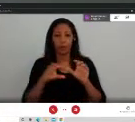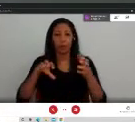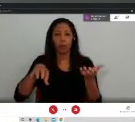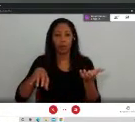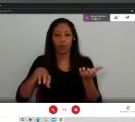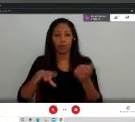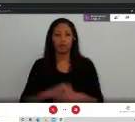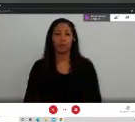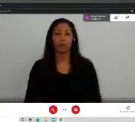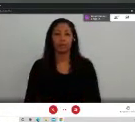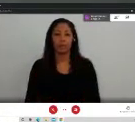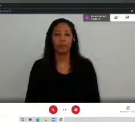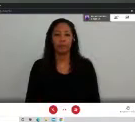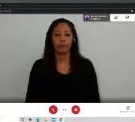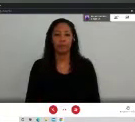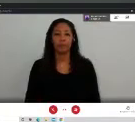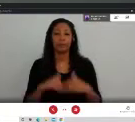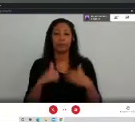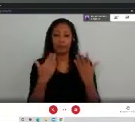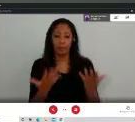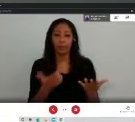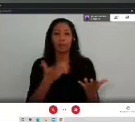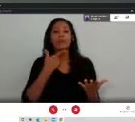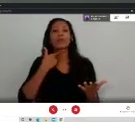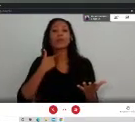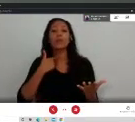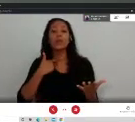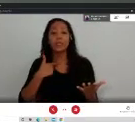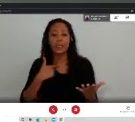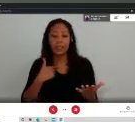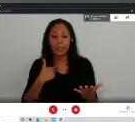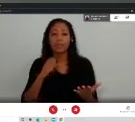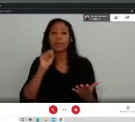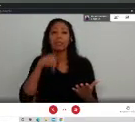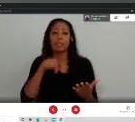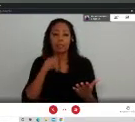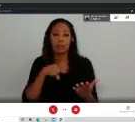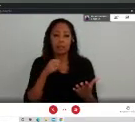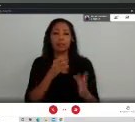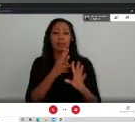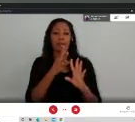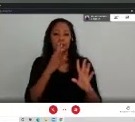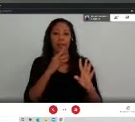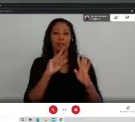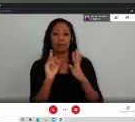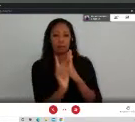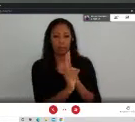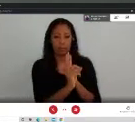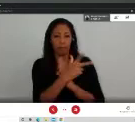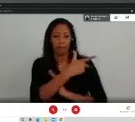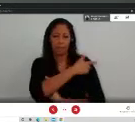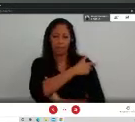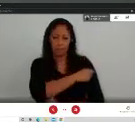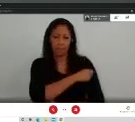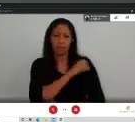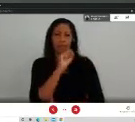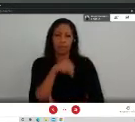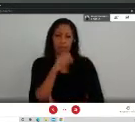Militar seja inserido na vacinação, deve ser, Eu acho que os nossos professores